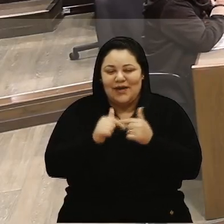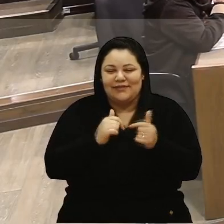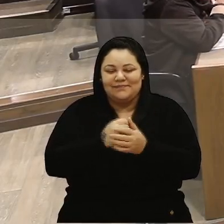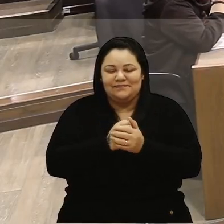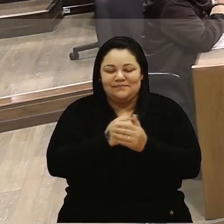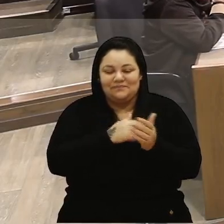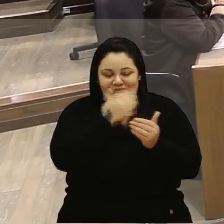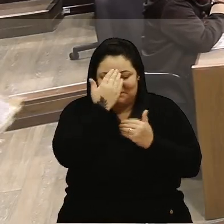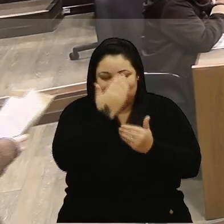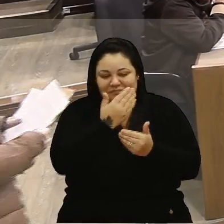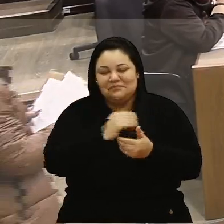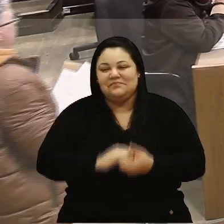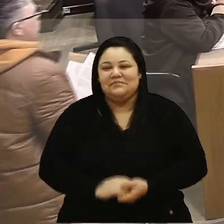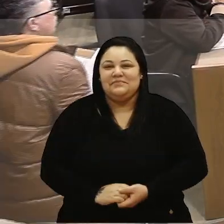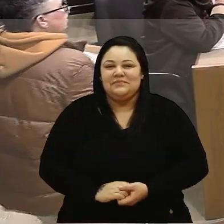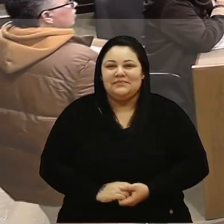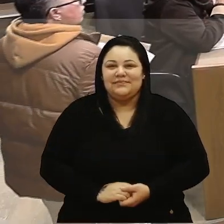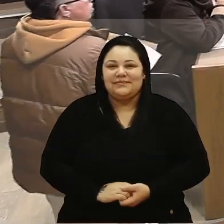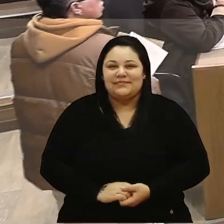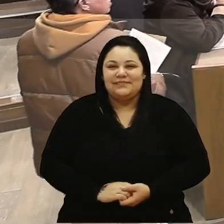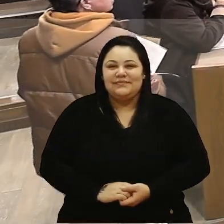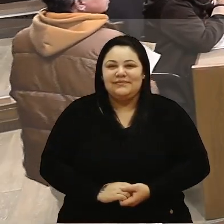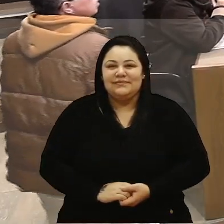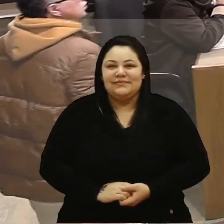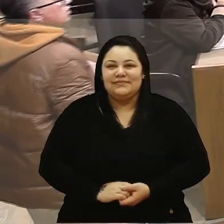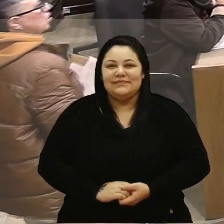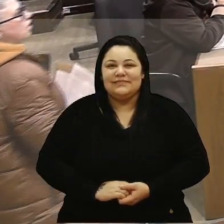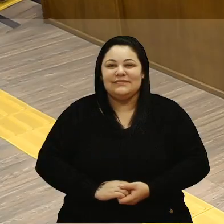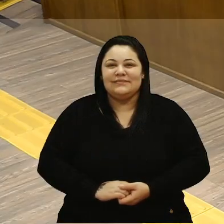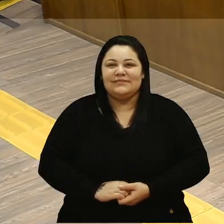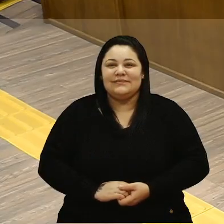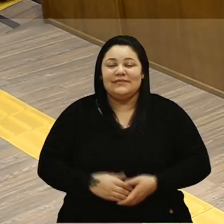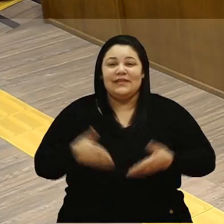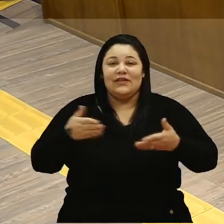Nós vamos suspender rapidamente.